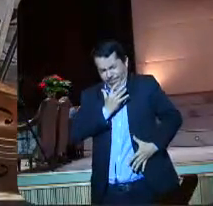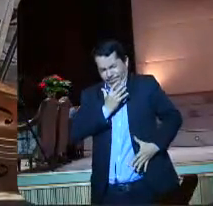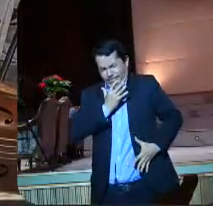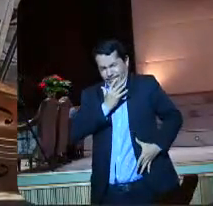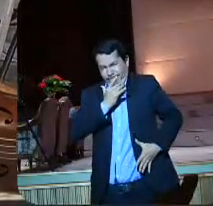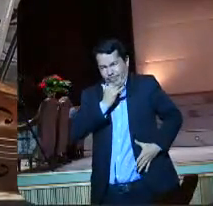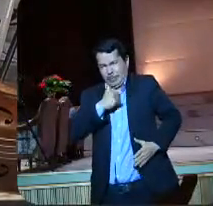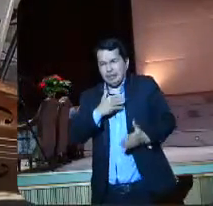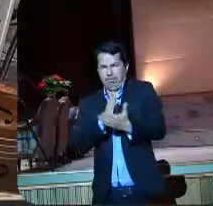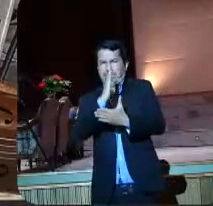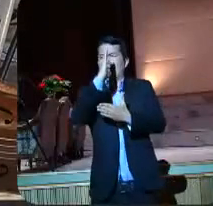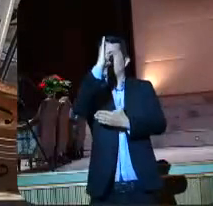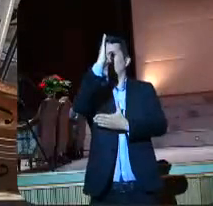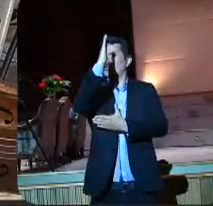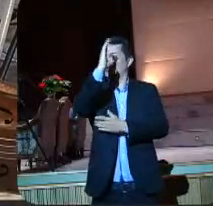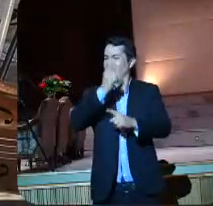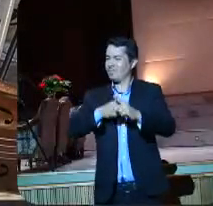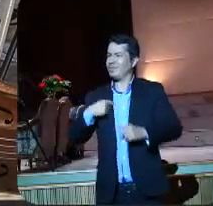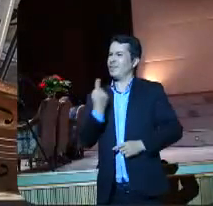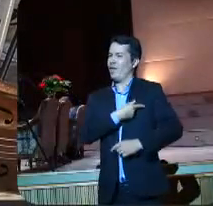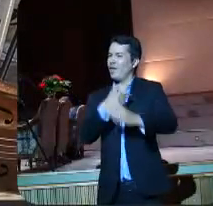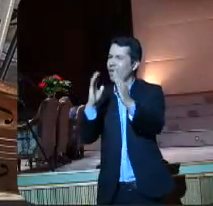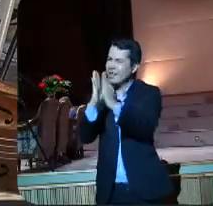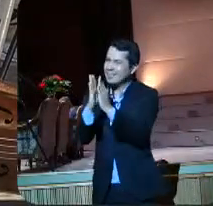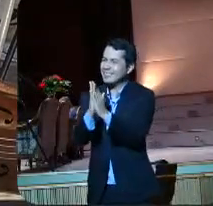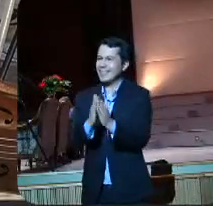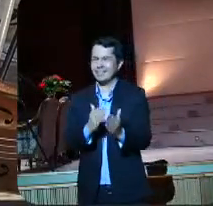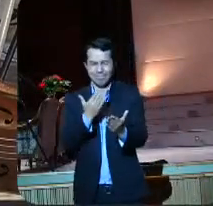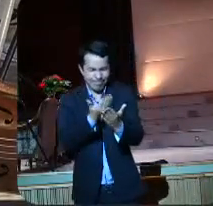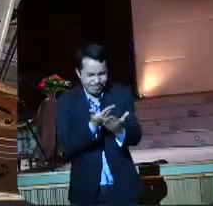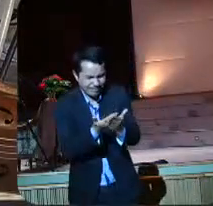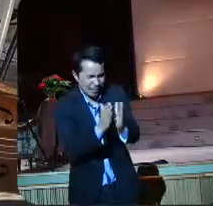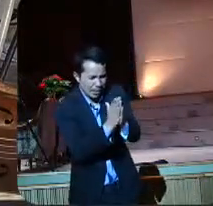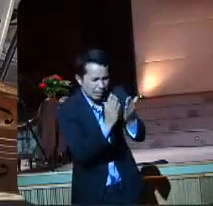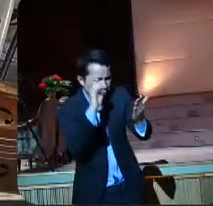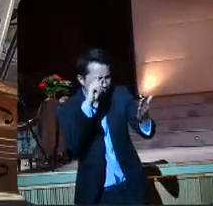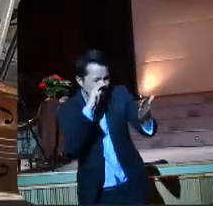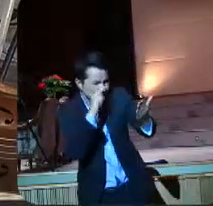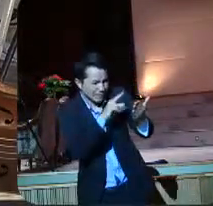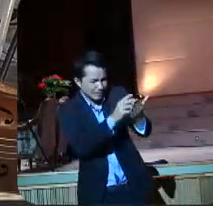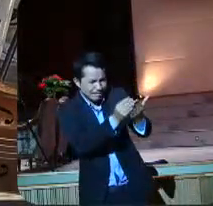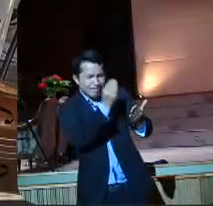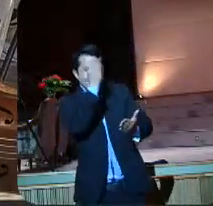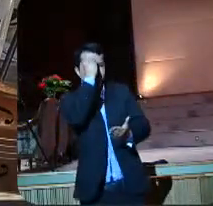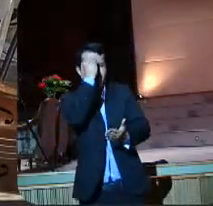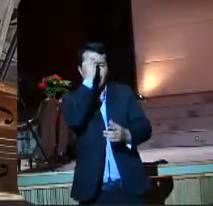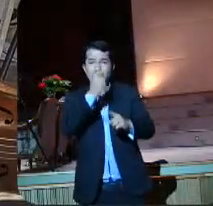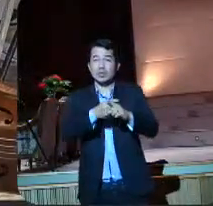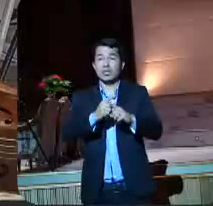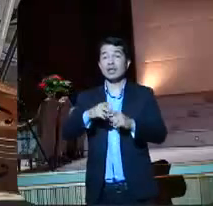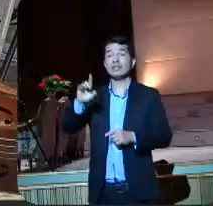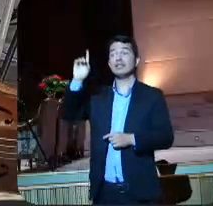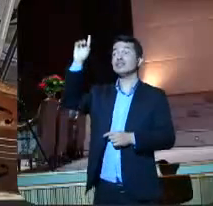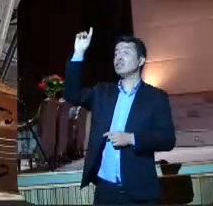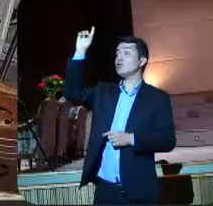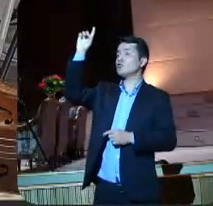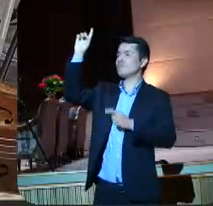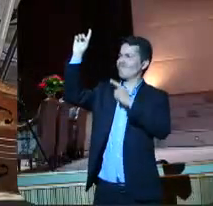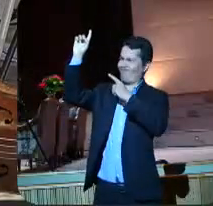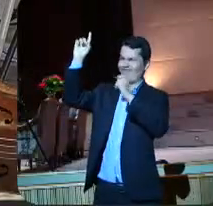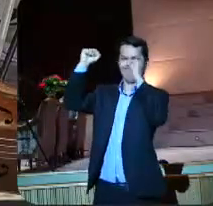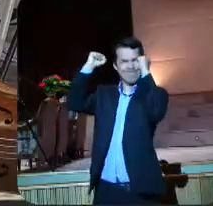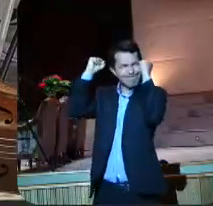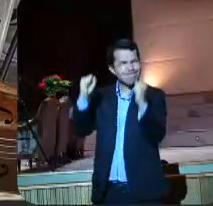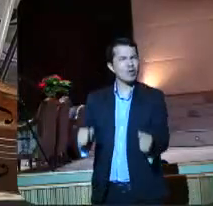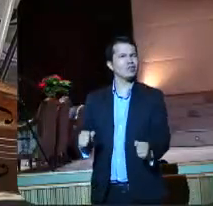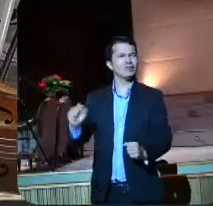coisas acontecem. É lá na sala do trono de Deus que os decretos do Altíssimo são dados. É lá na sala do trono